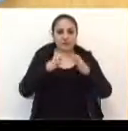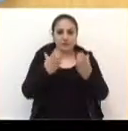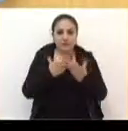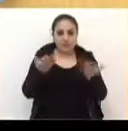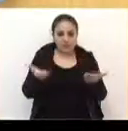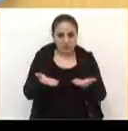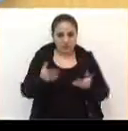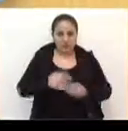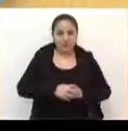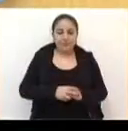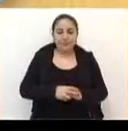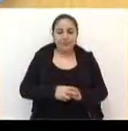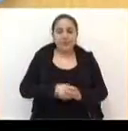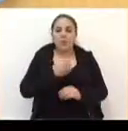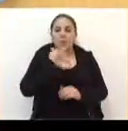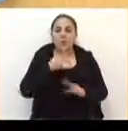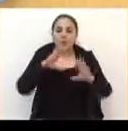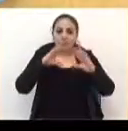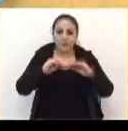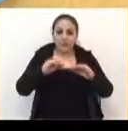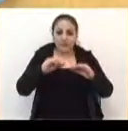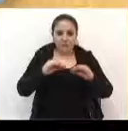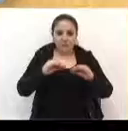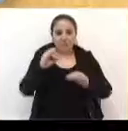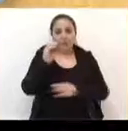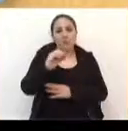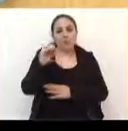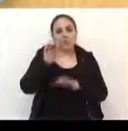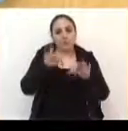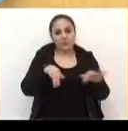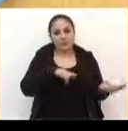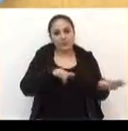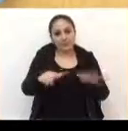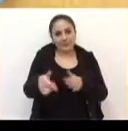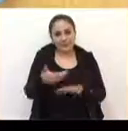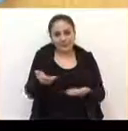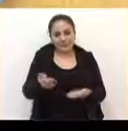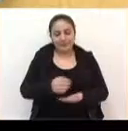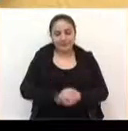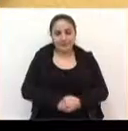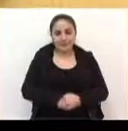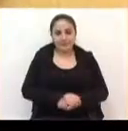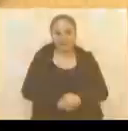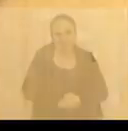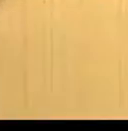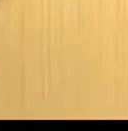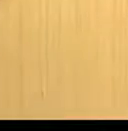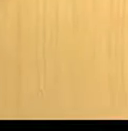Jornal da Câmara de hoje. Uma boa noite para você e um ótimo final de semana.